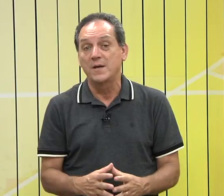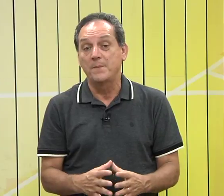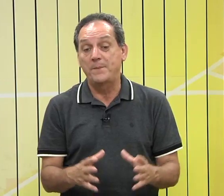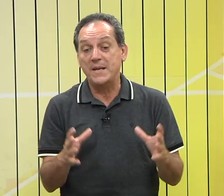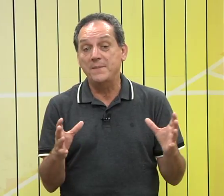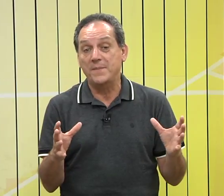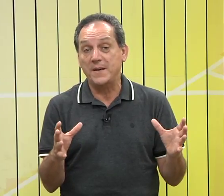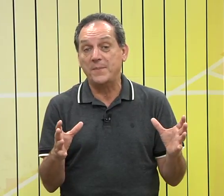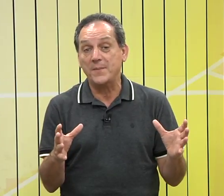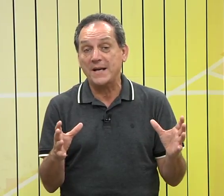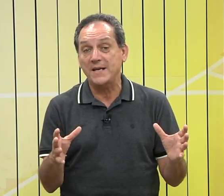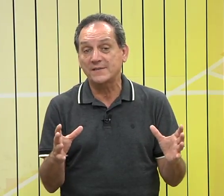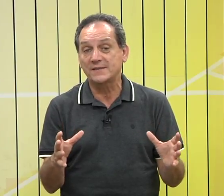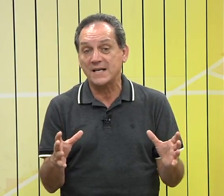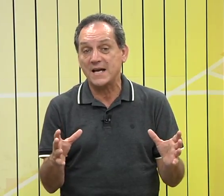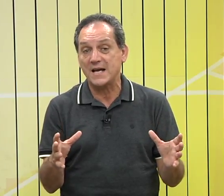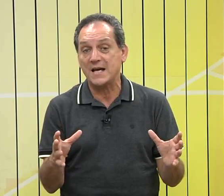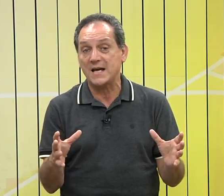regional,